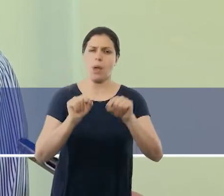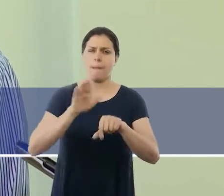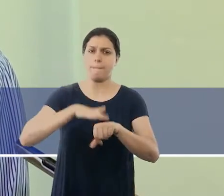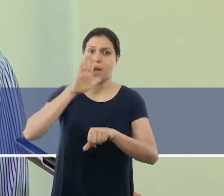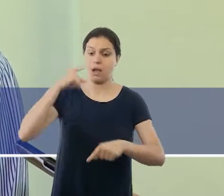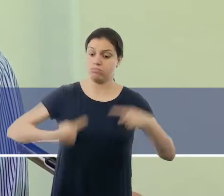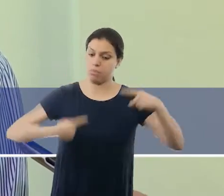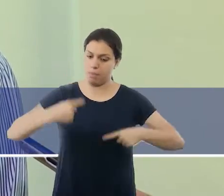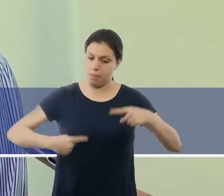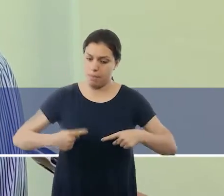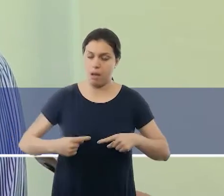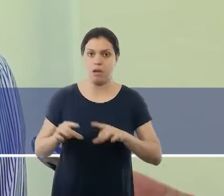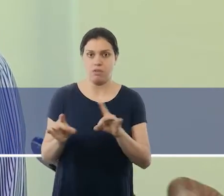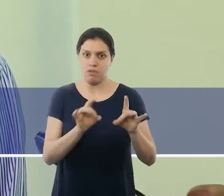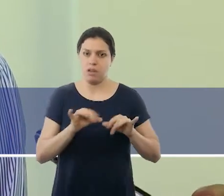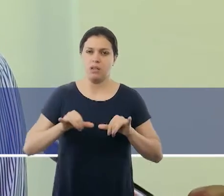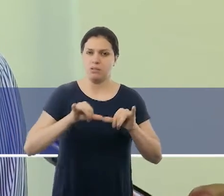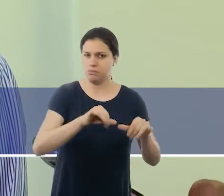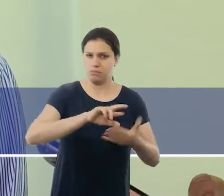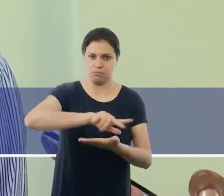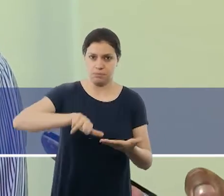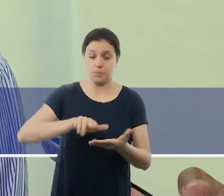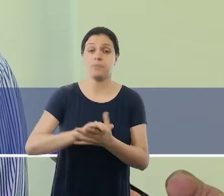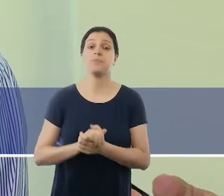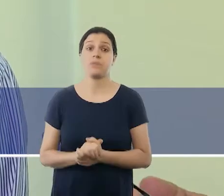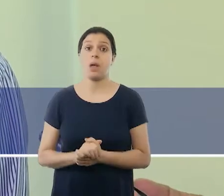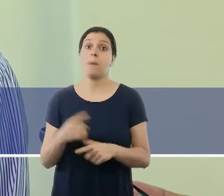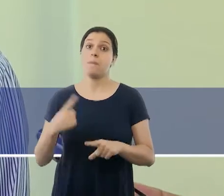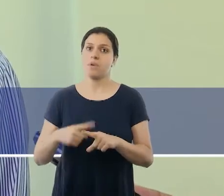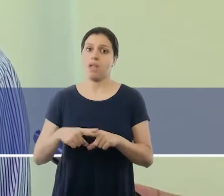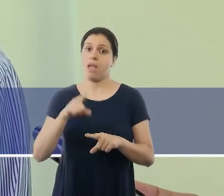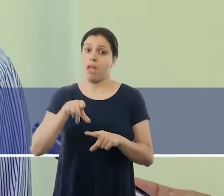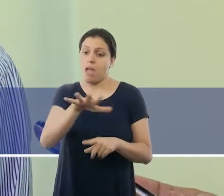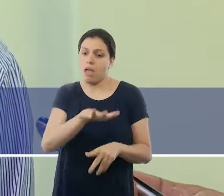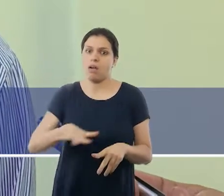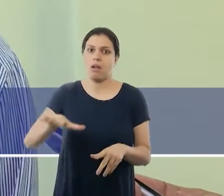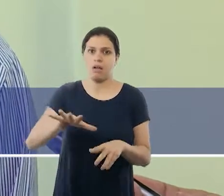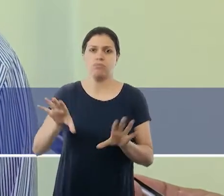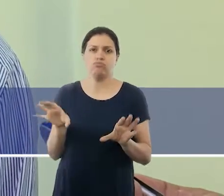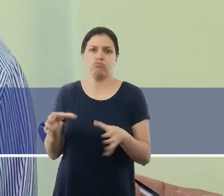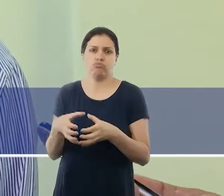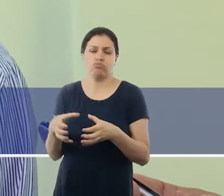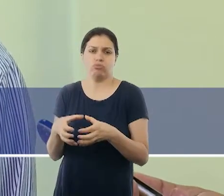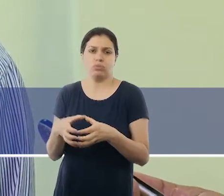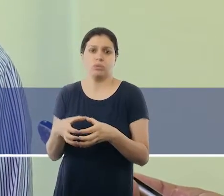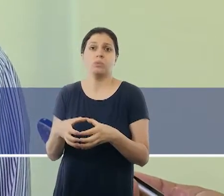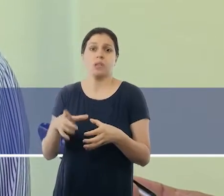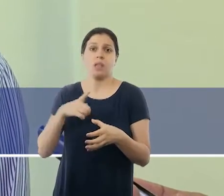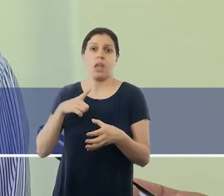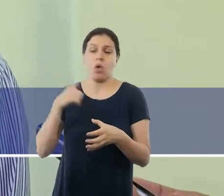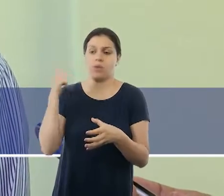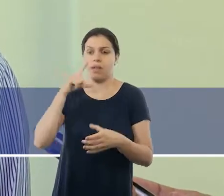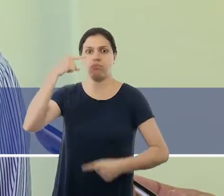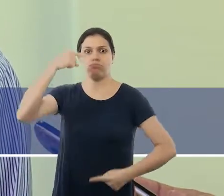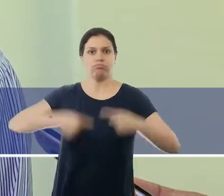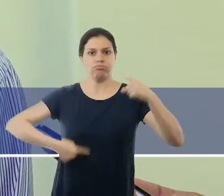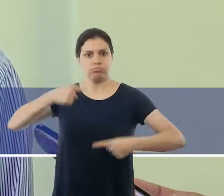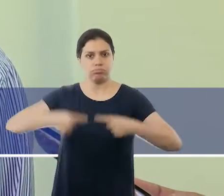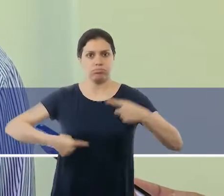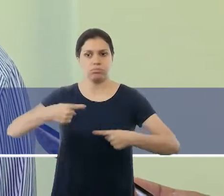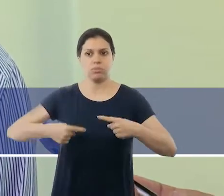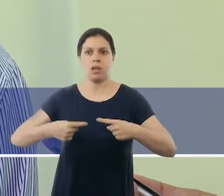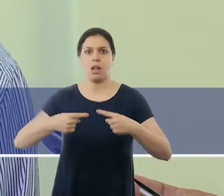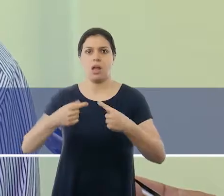podendo aumentar a competitividade dos atacadistas aqui no nosso estado e possibilitando que esse setor efetivamente tenha